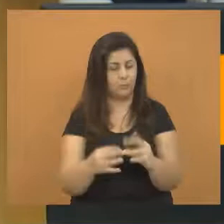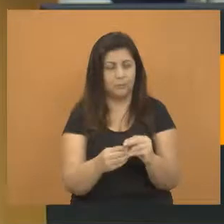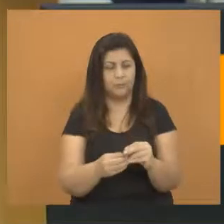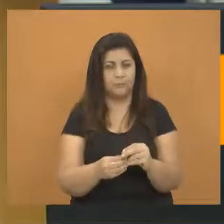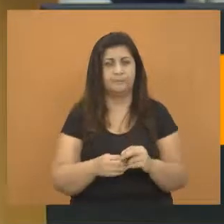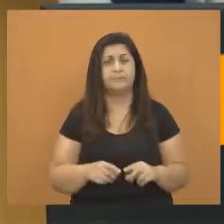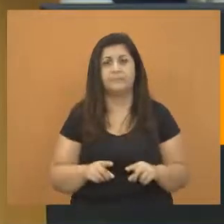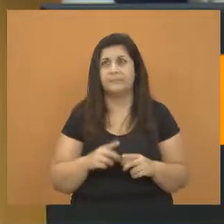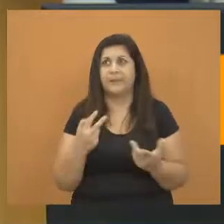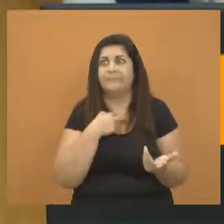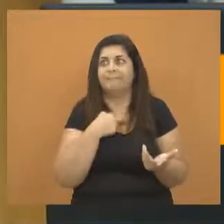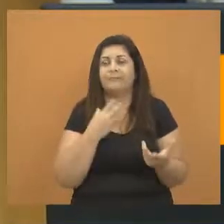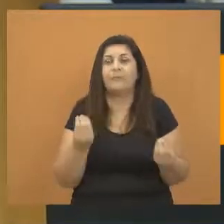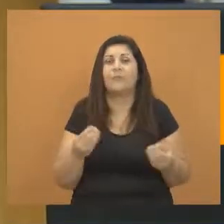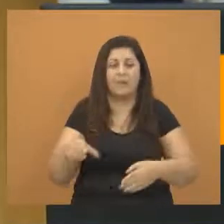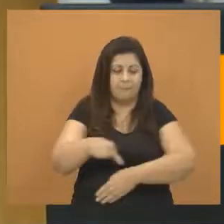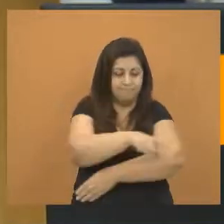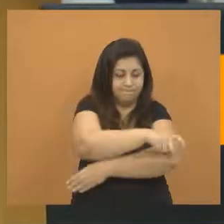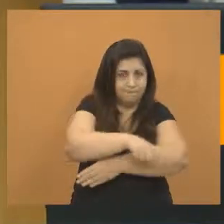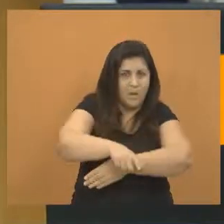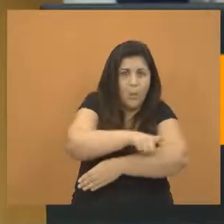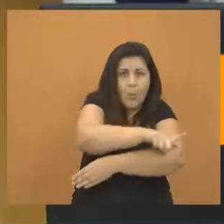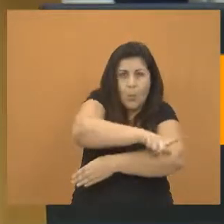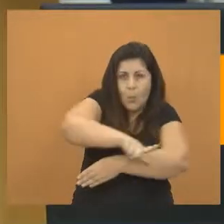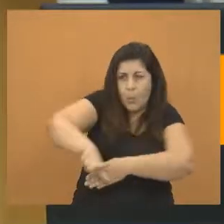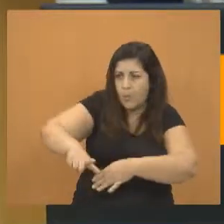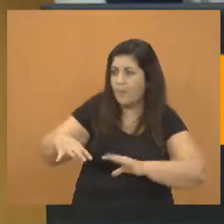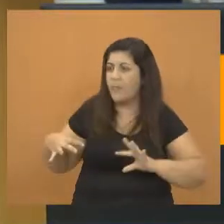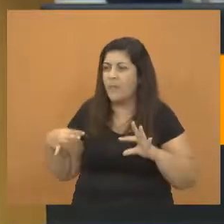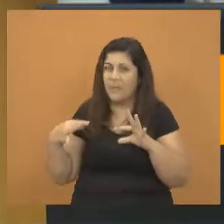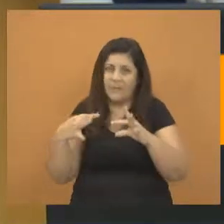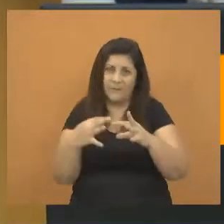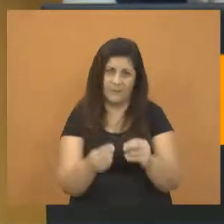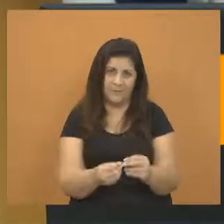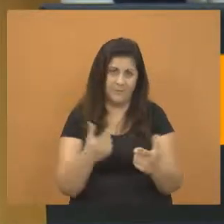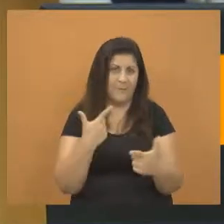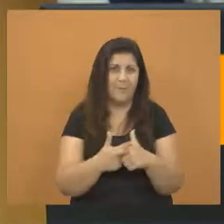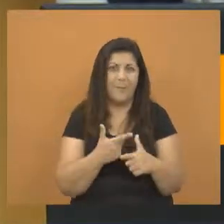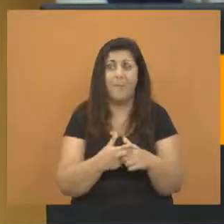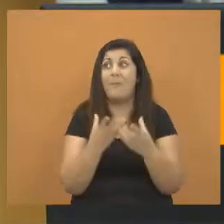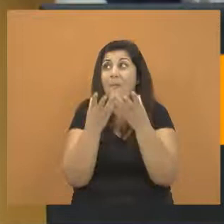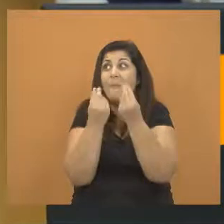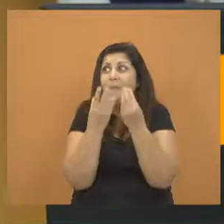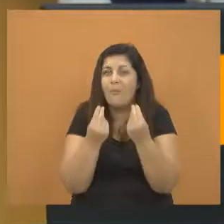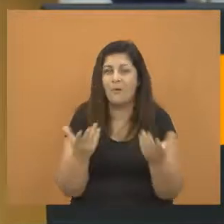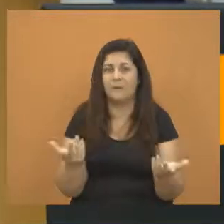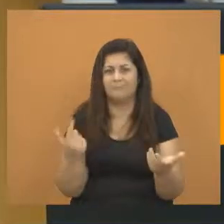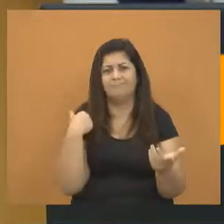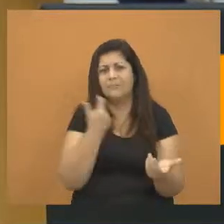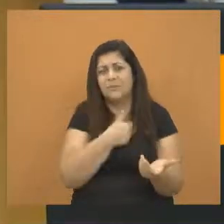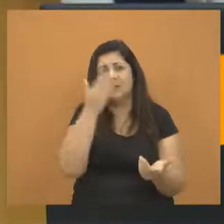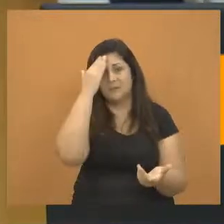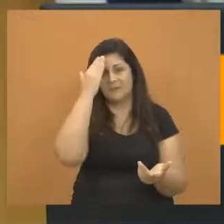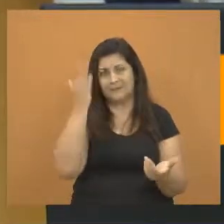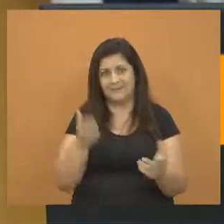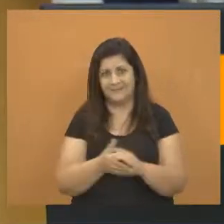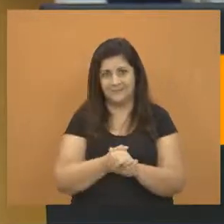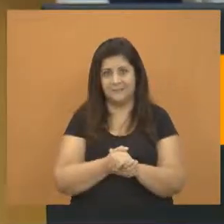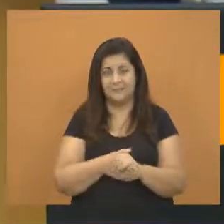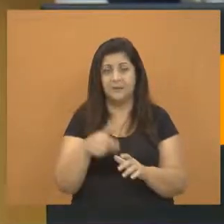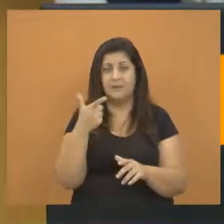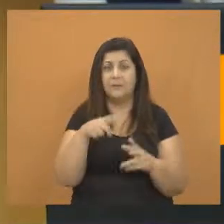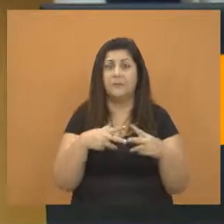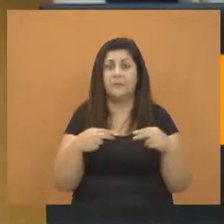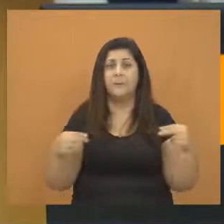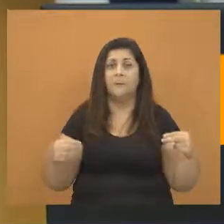cuidado. Não dá para fazer asfalto em todas as localidades que tá, porque a gente sabe que a demanda é muito grande. E outra coisa